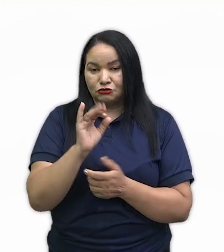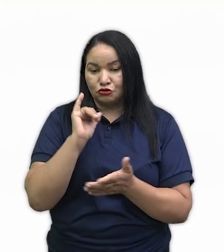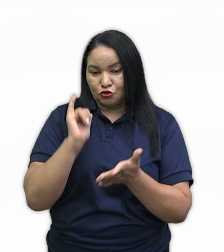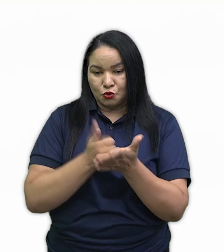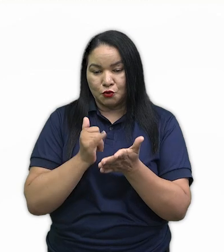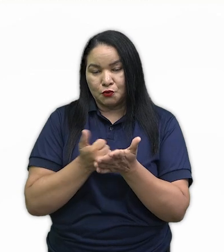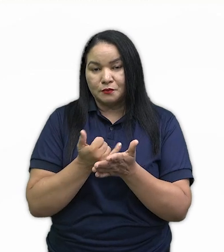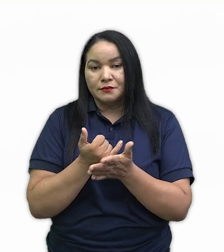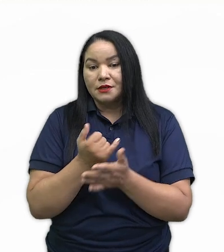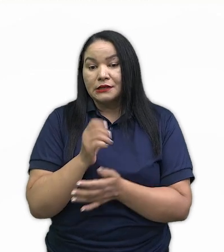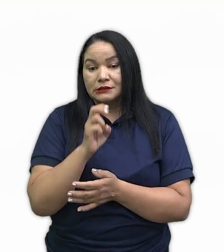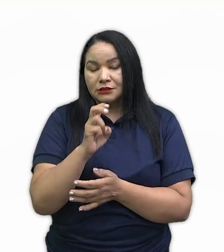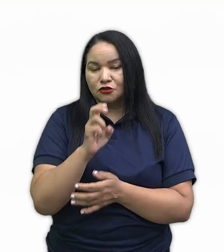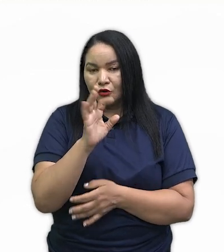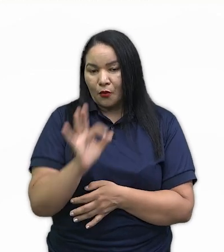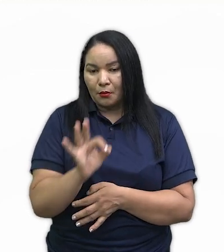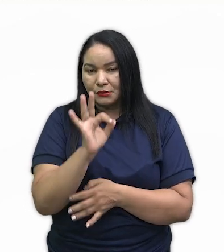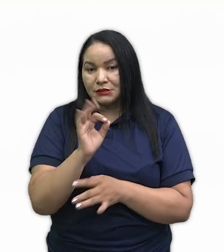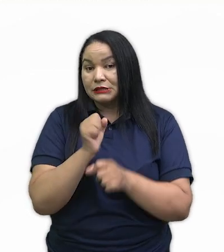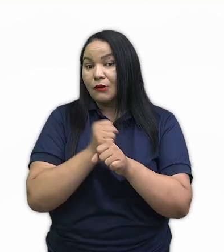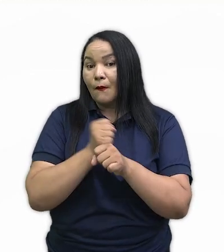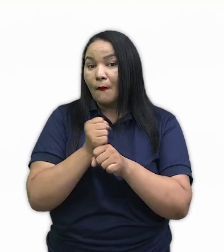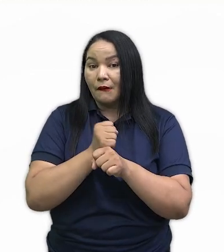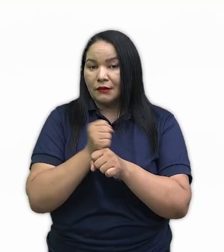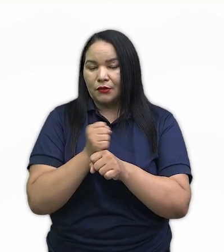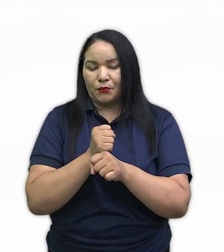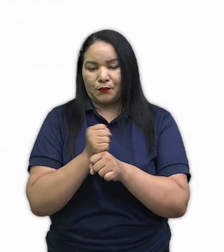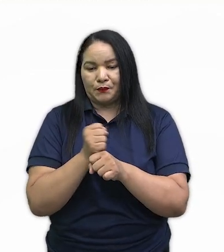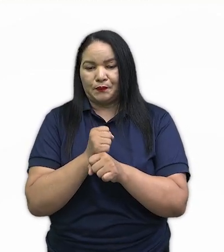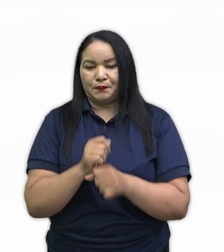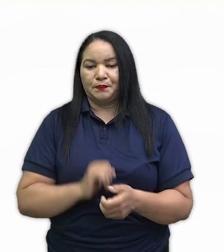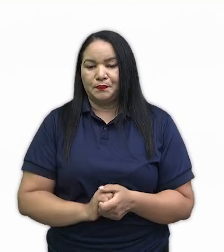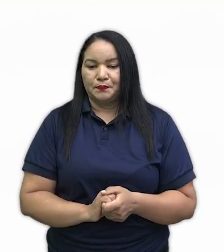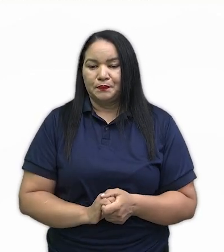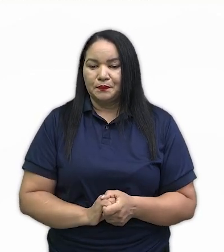de 5% ao ano,